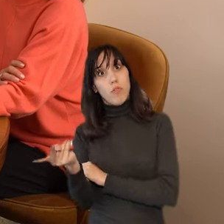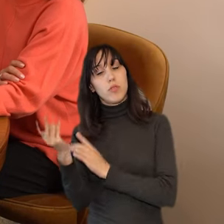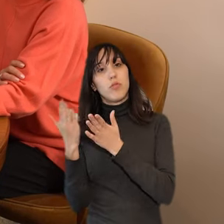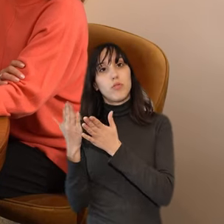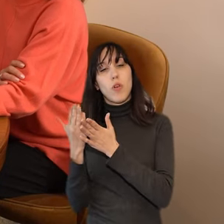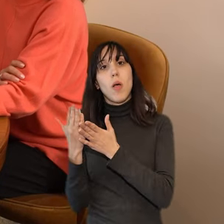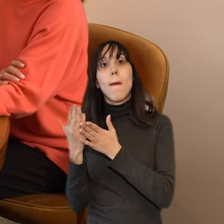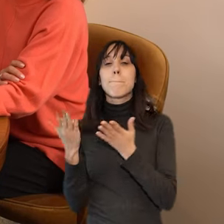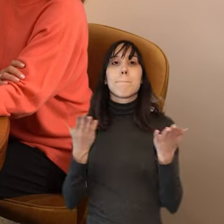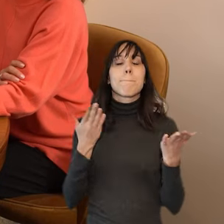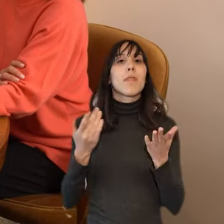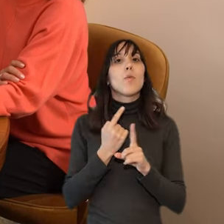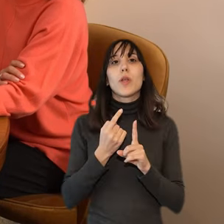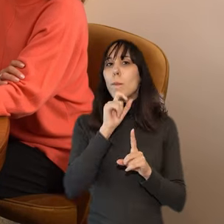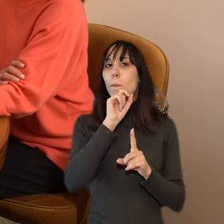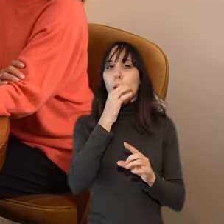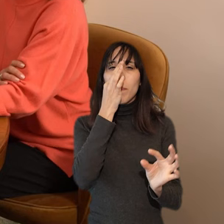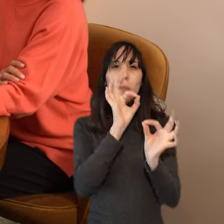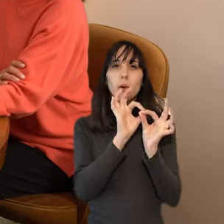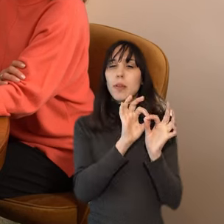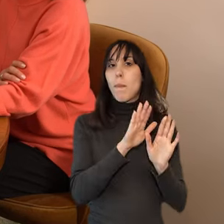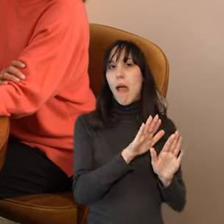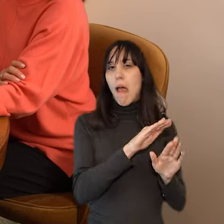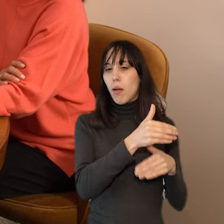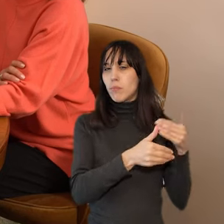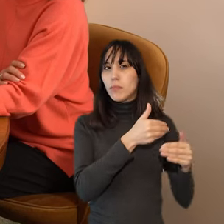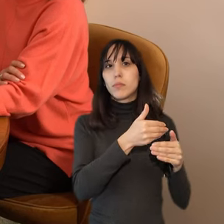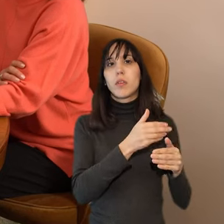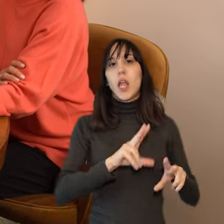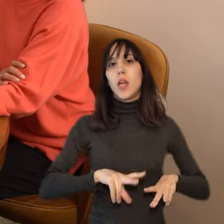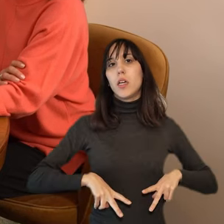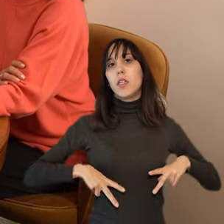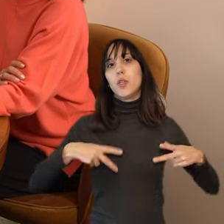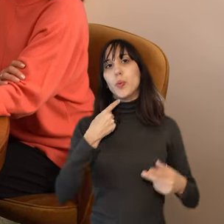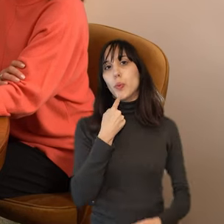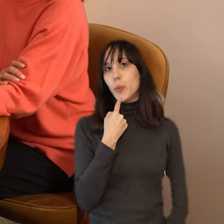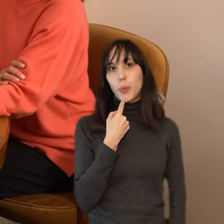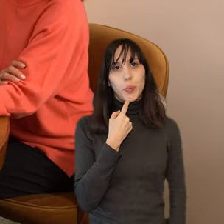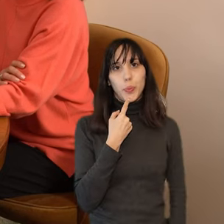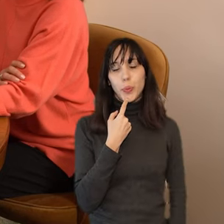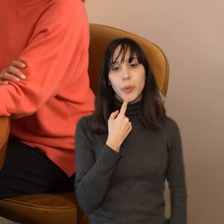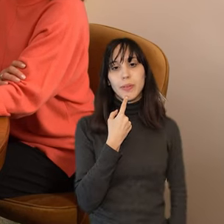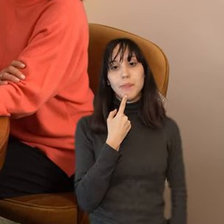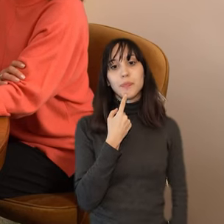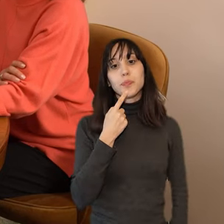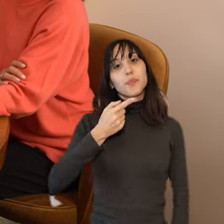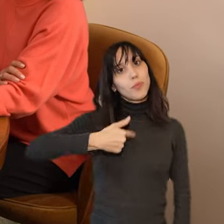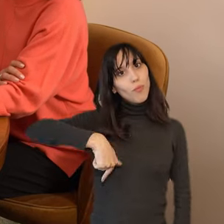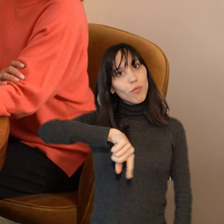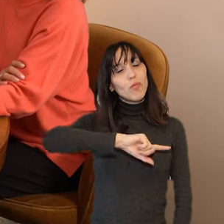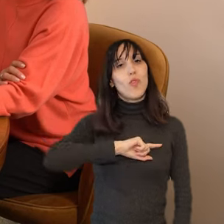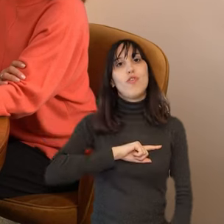ele por mais curto que seja essa experiência é muito enriquecedora é esse feedback que nós que que nós